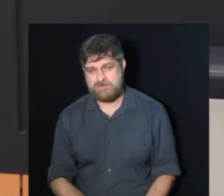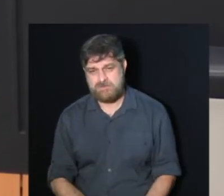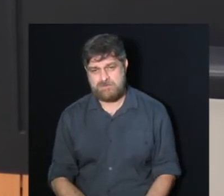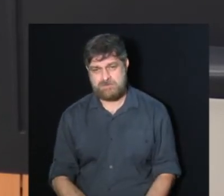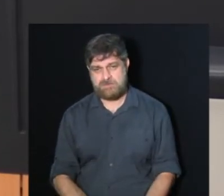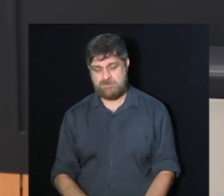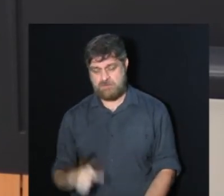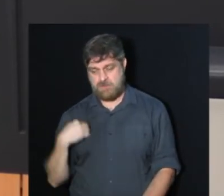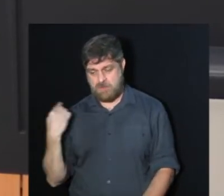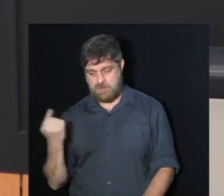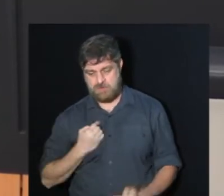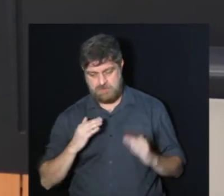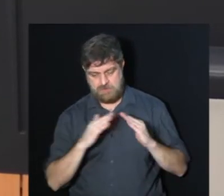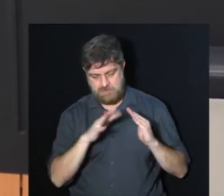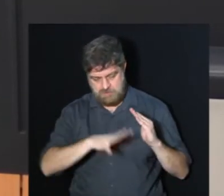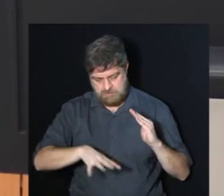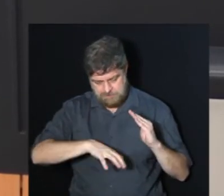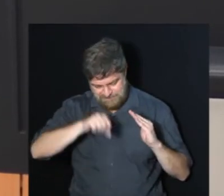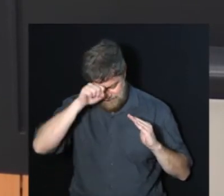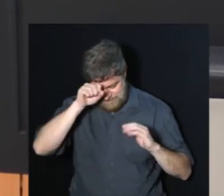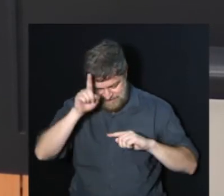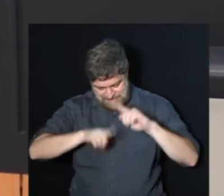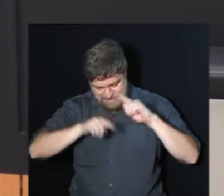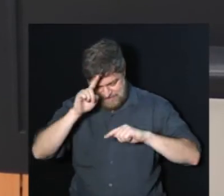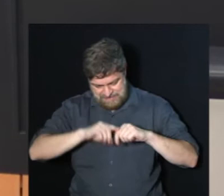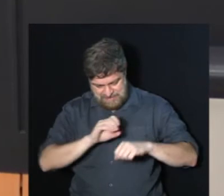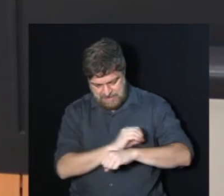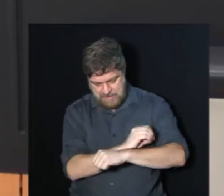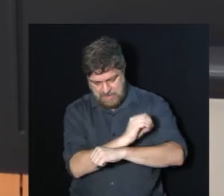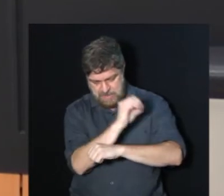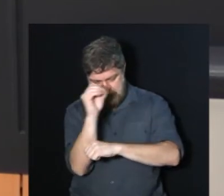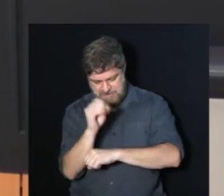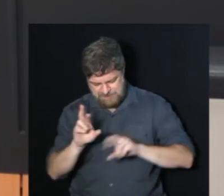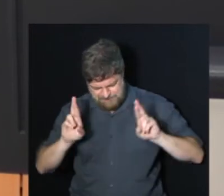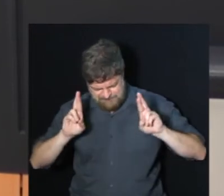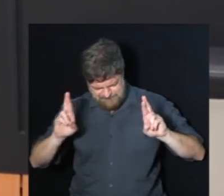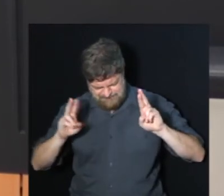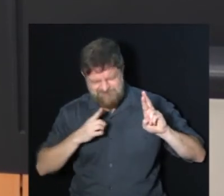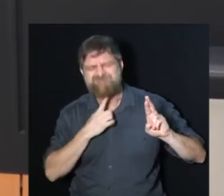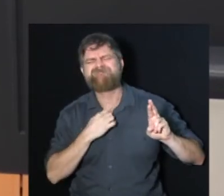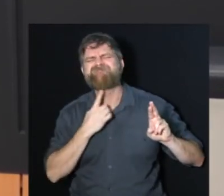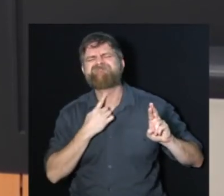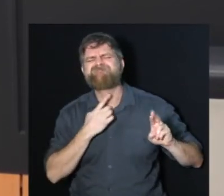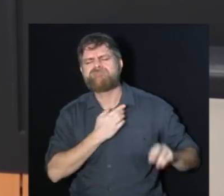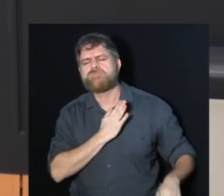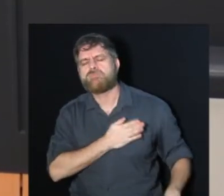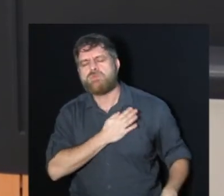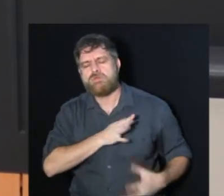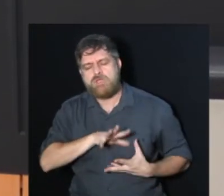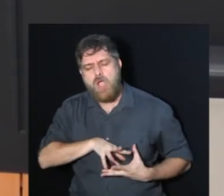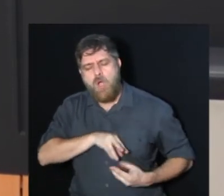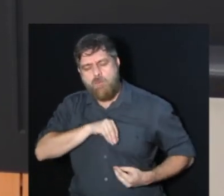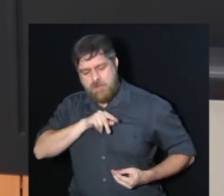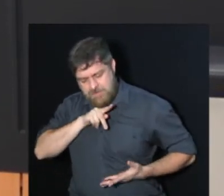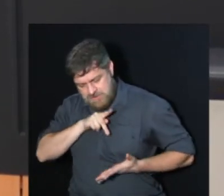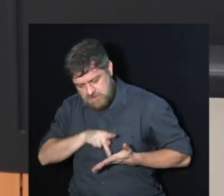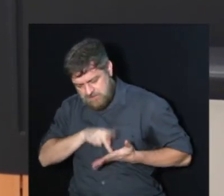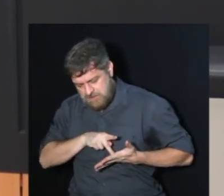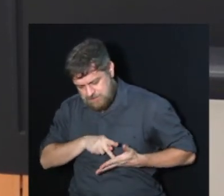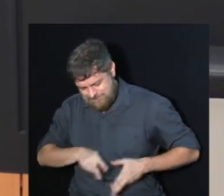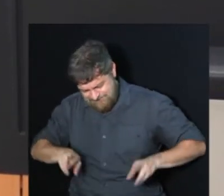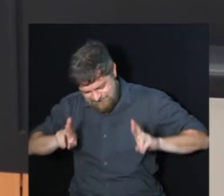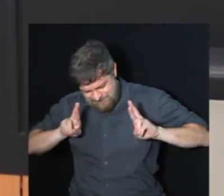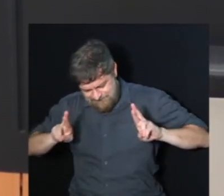Nós, da Tenda de Umbanda Estrela Matutina, nós desejamos, em coração, alma e verdade, que